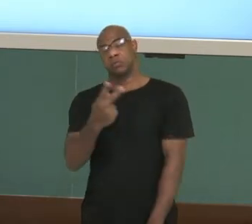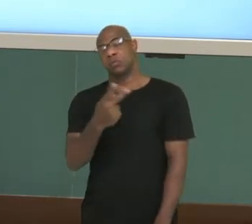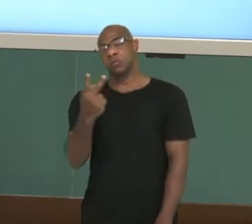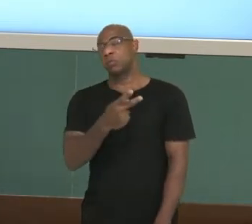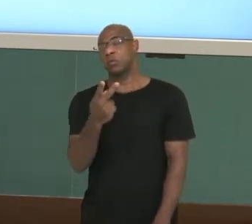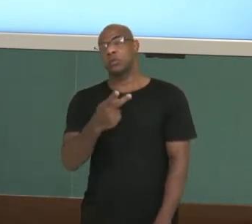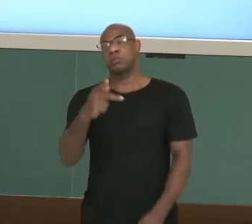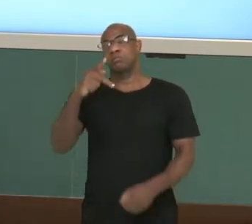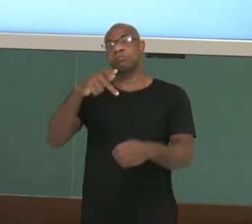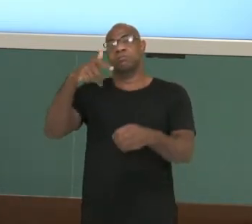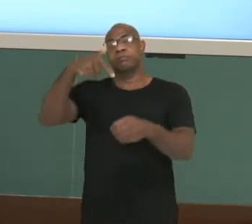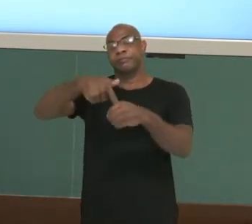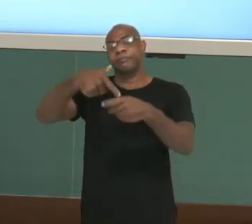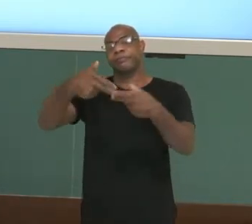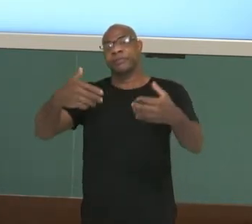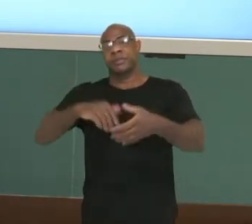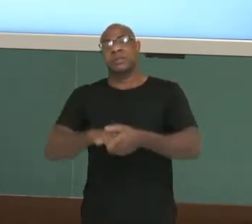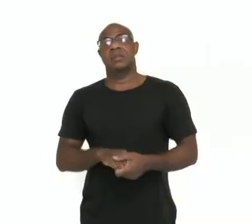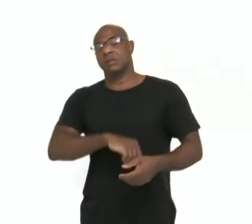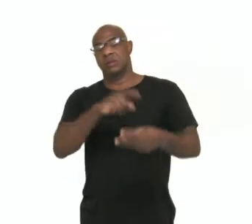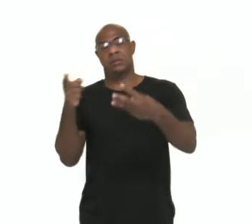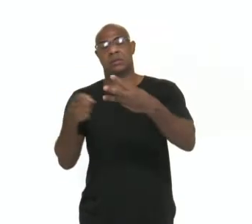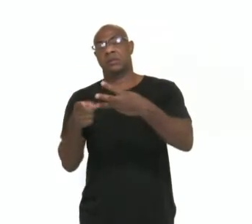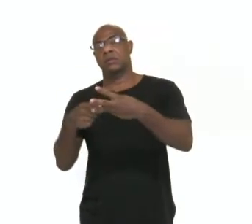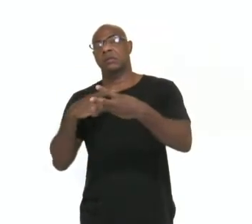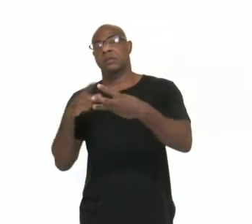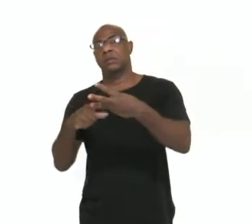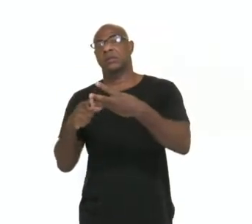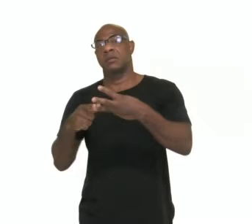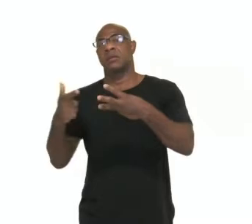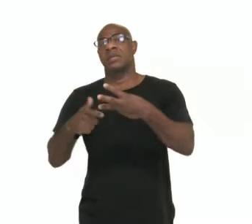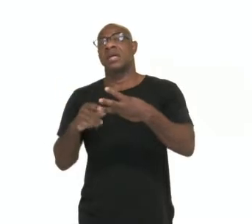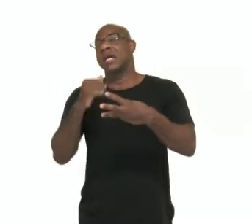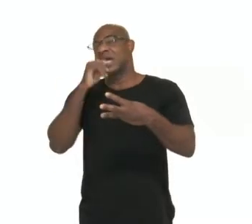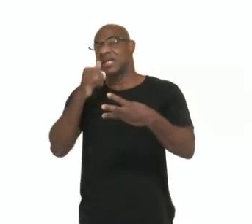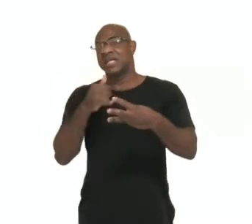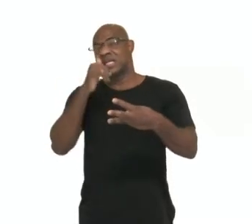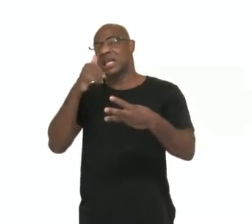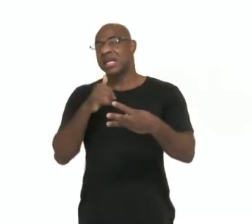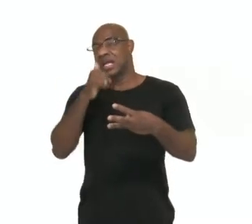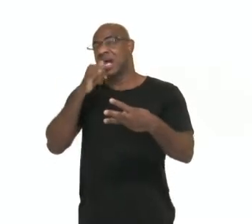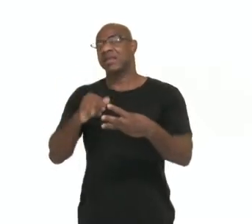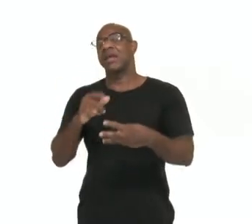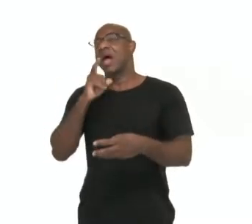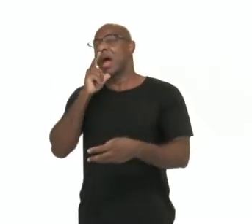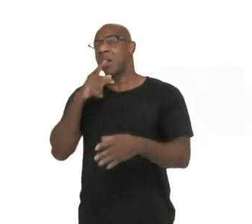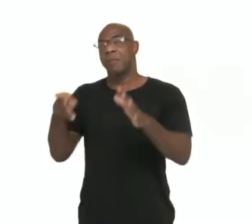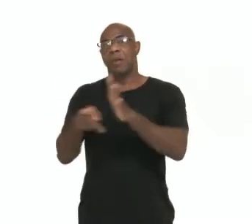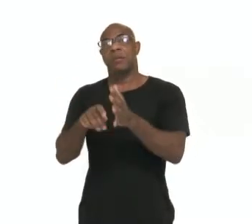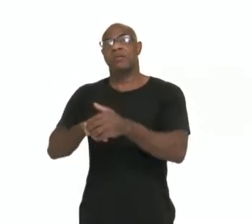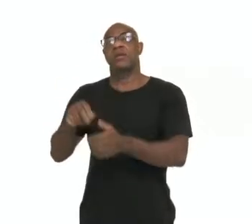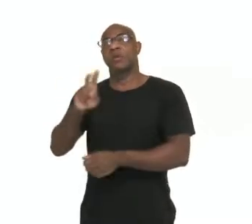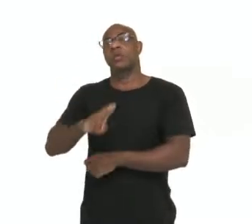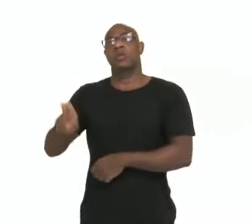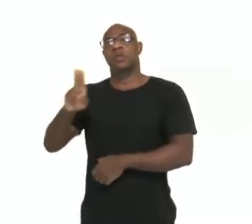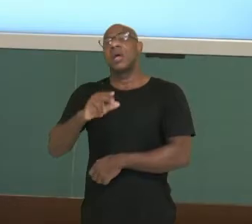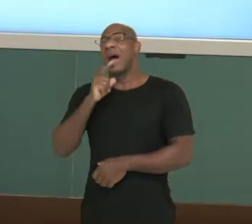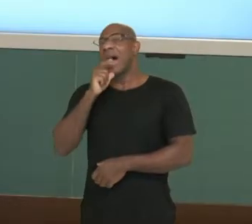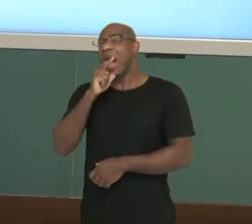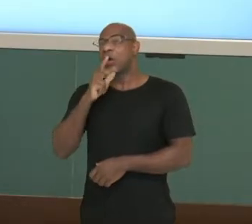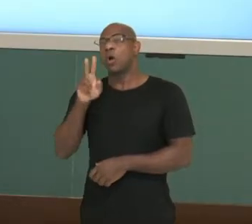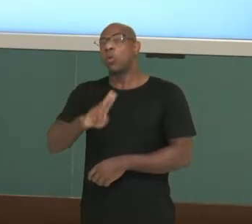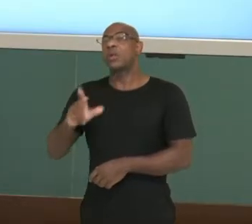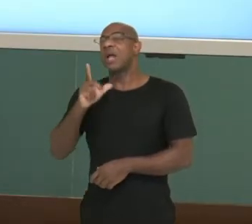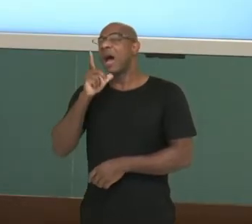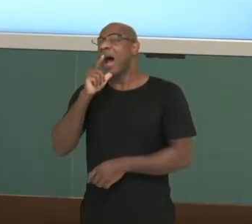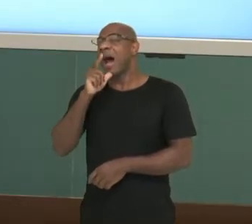combustíveis. E aí nós temos em terceiro lugar ó, a energia hidráulica. Energia hidráulica é aquela que vai utilizar a força das